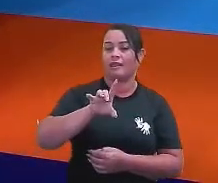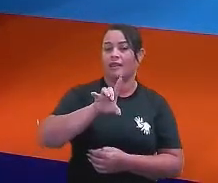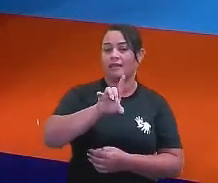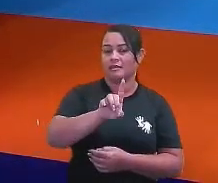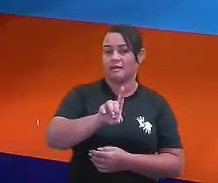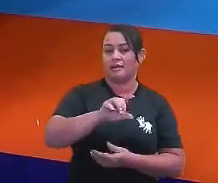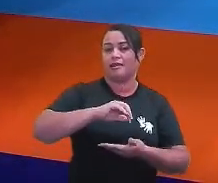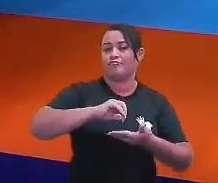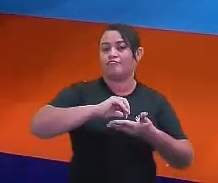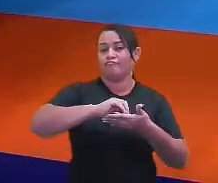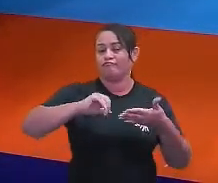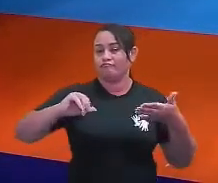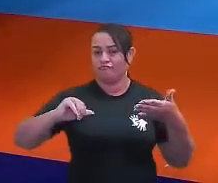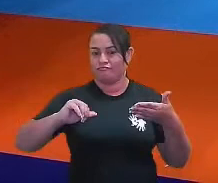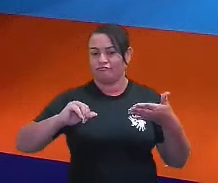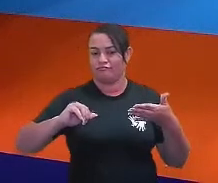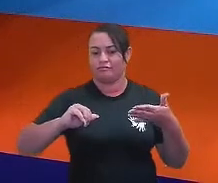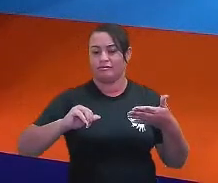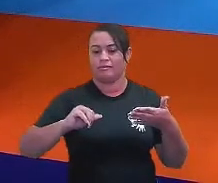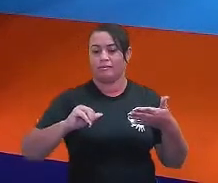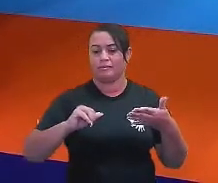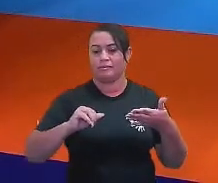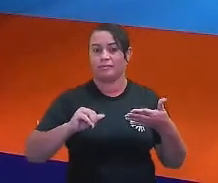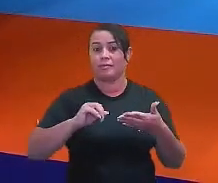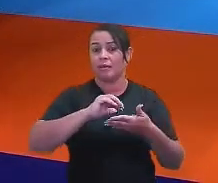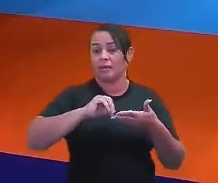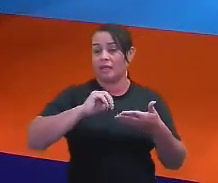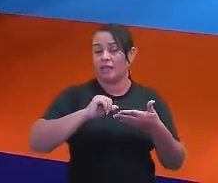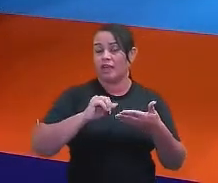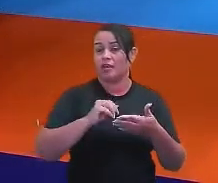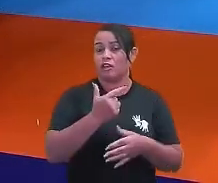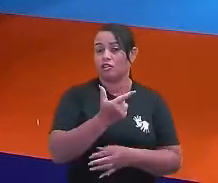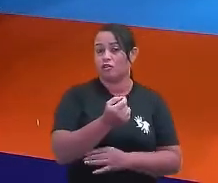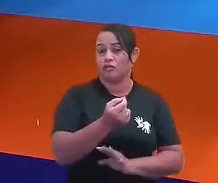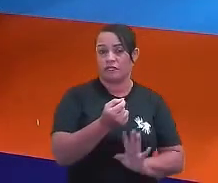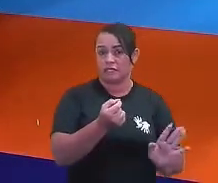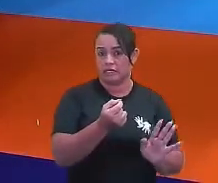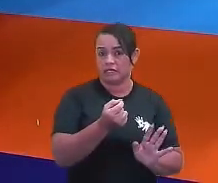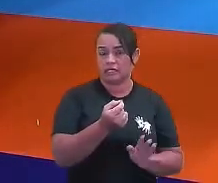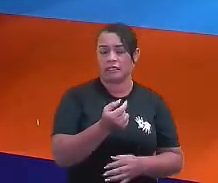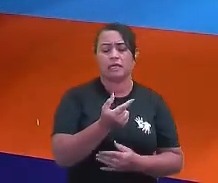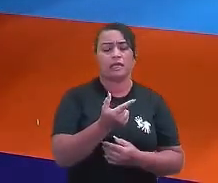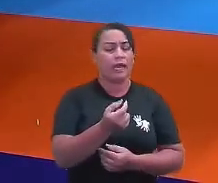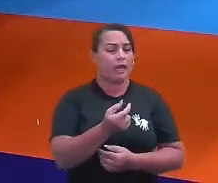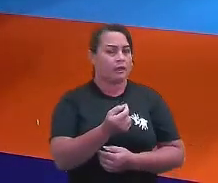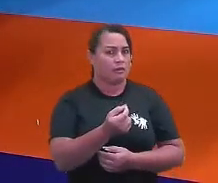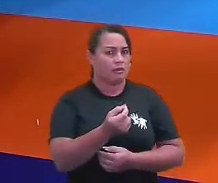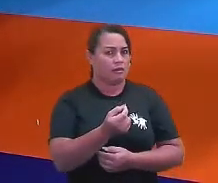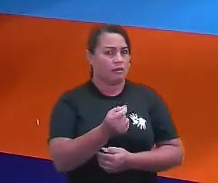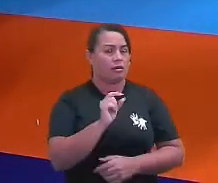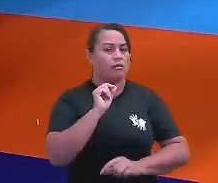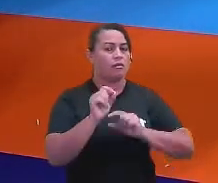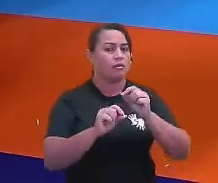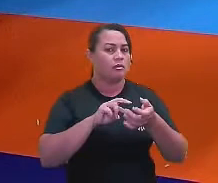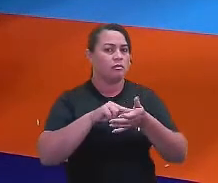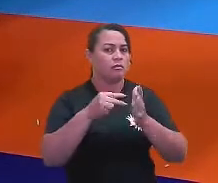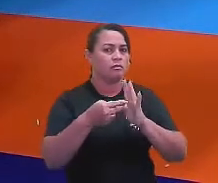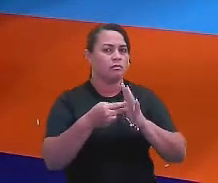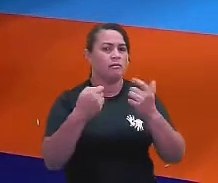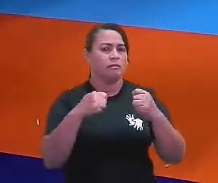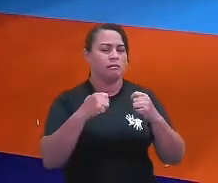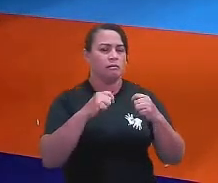e o 2 que representa a dezena. Eliminei e fiquei com 20. Nesse caso, eu